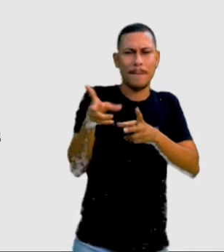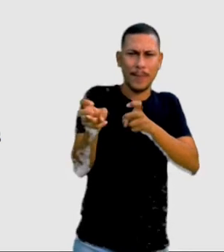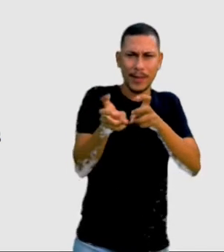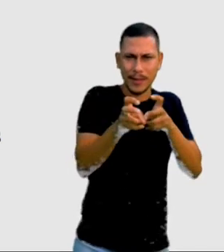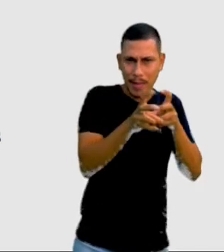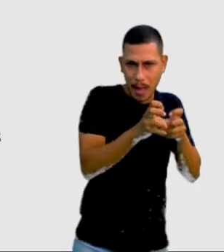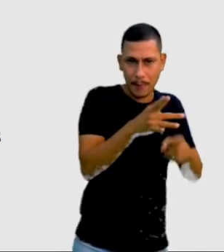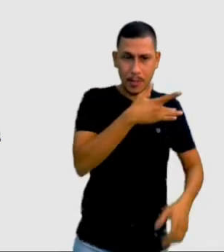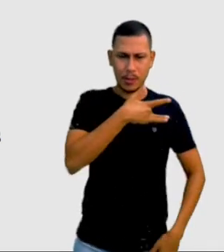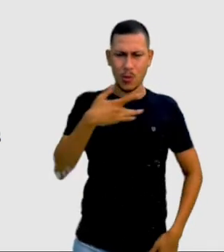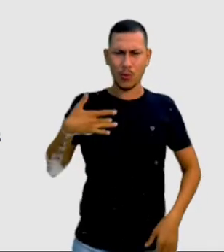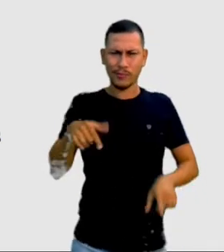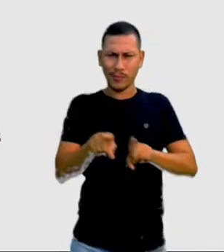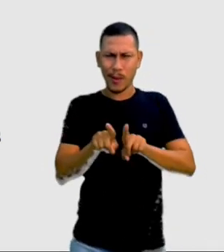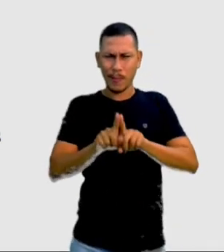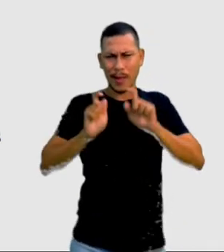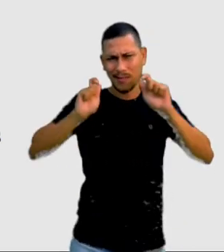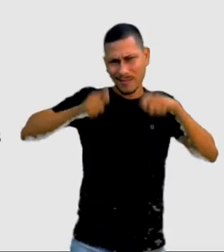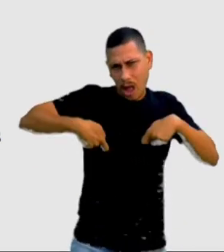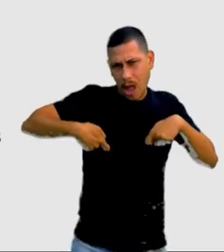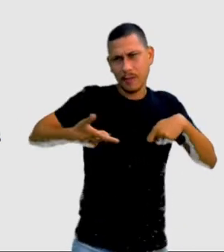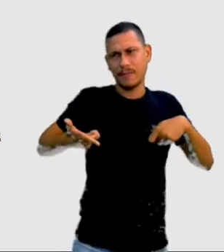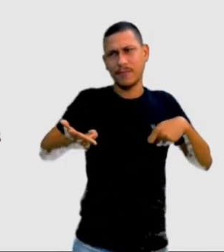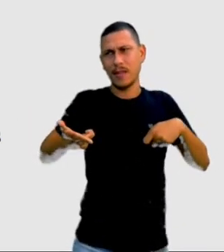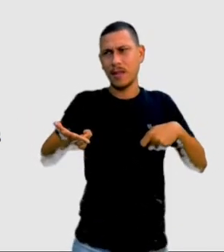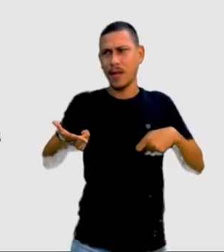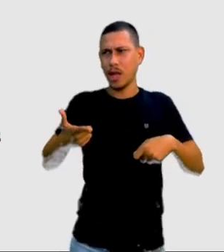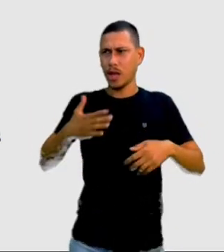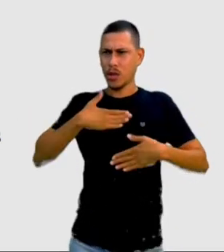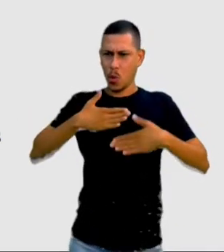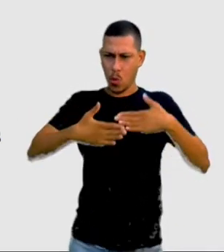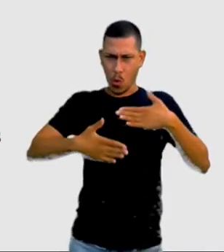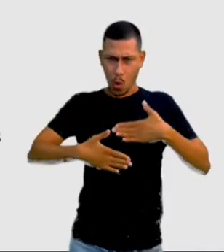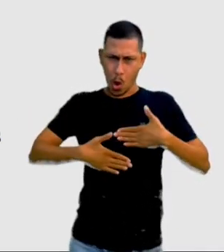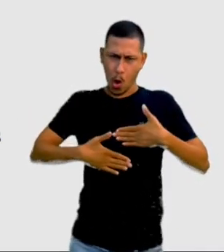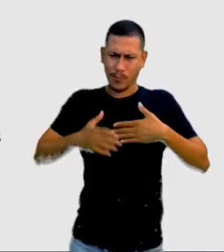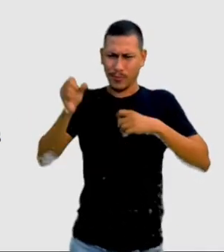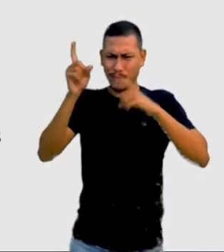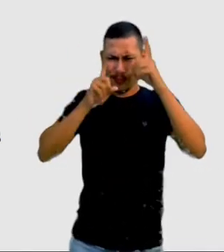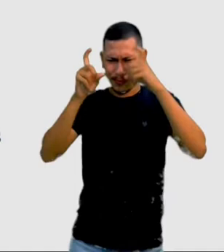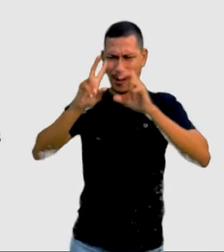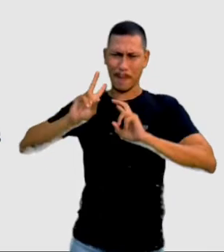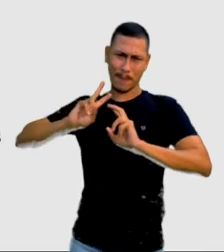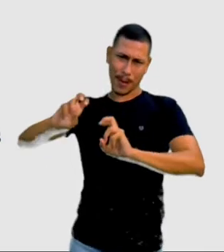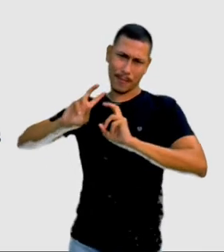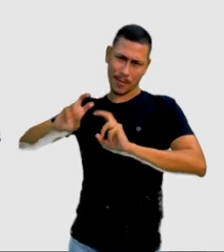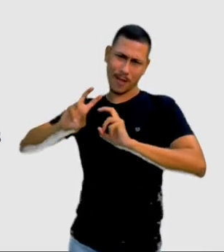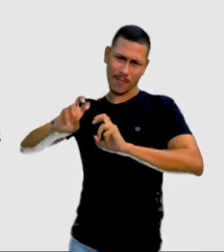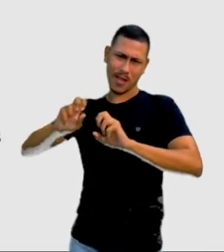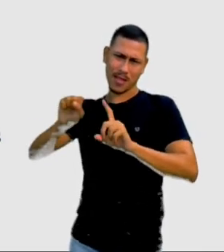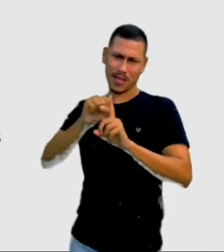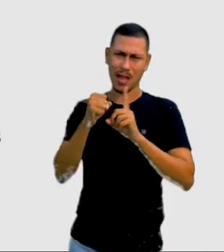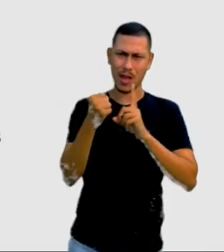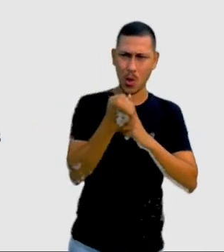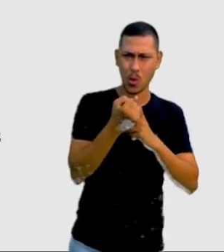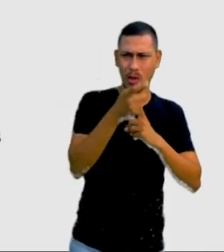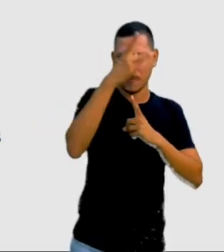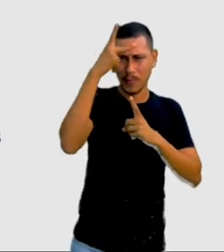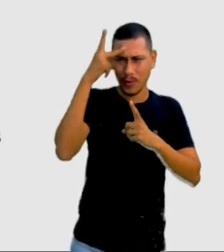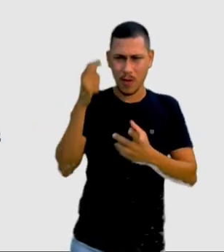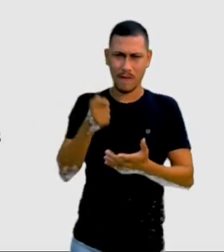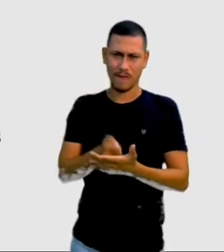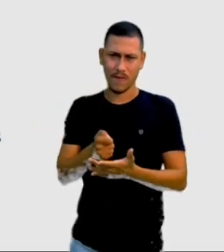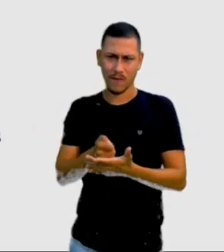saúde forte, necessidade de atender as expectativas e normas sociais, tendência a sofrer forte influência da mídia, por